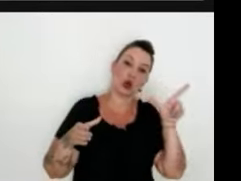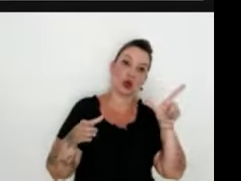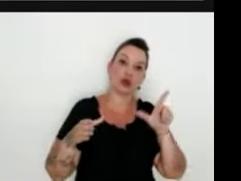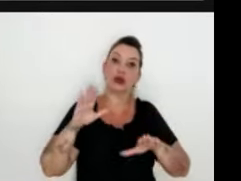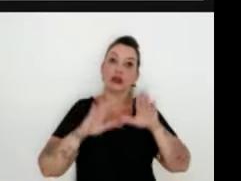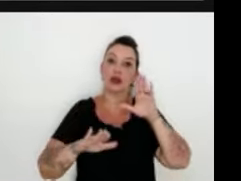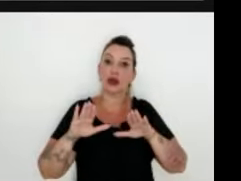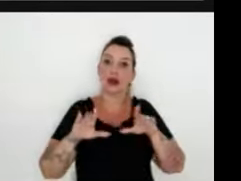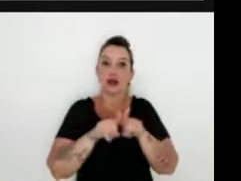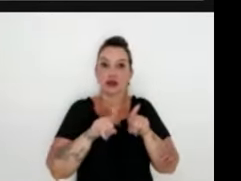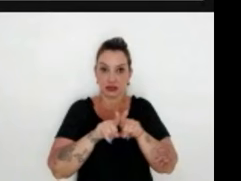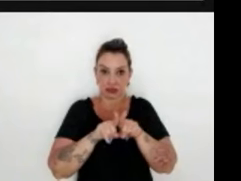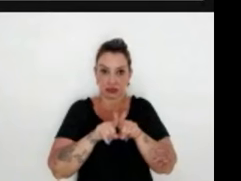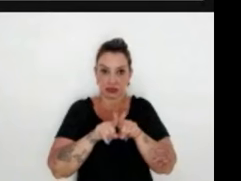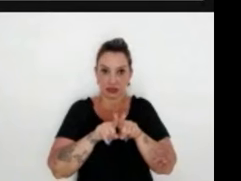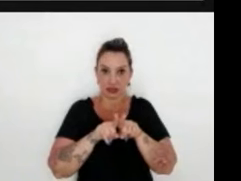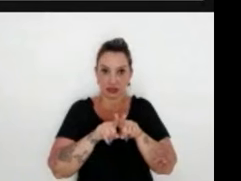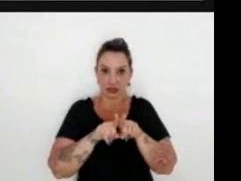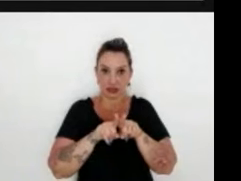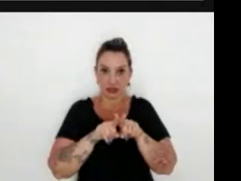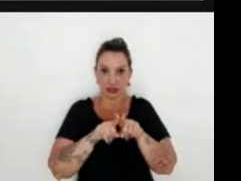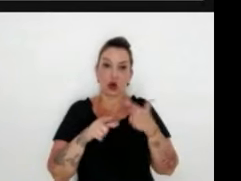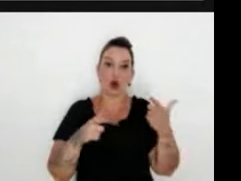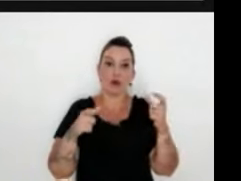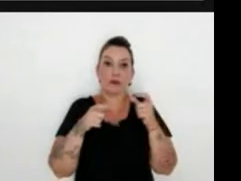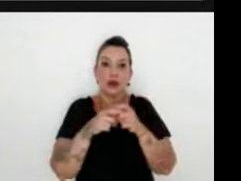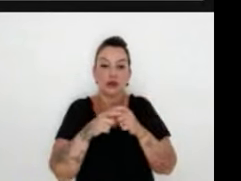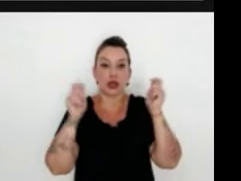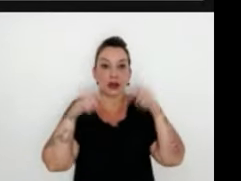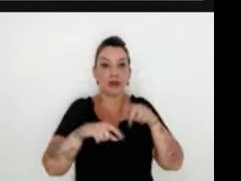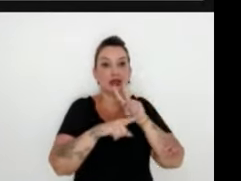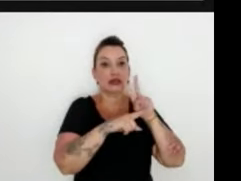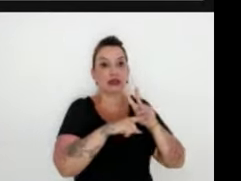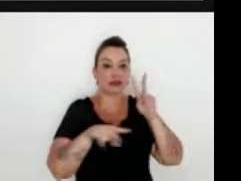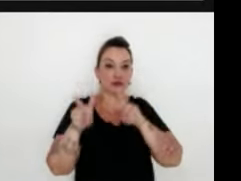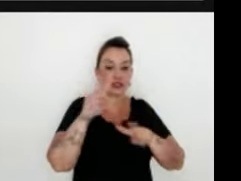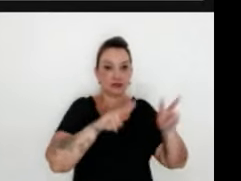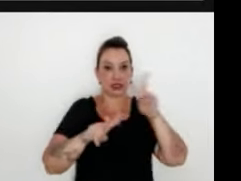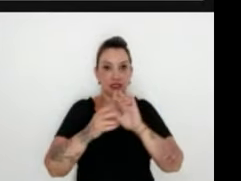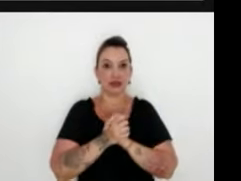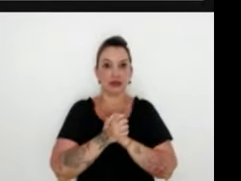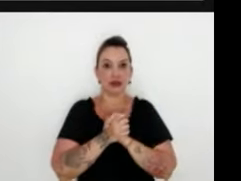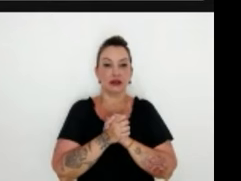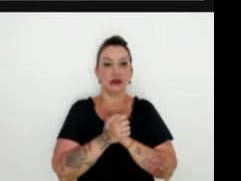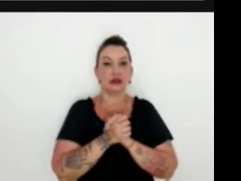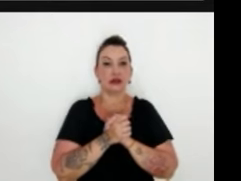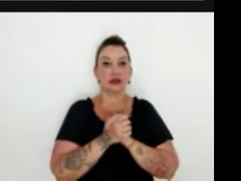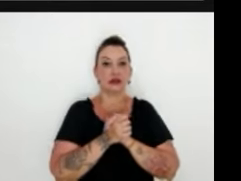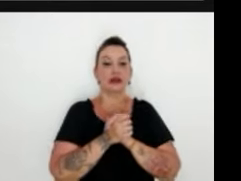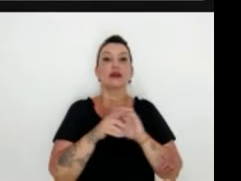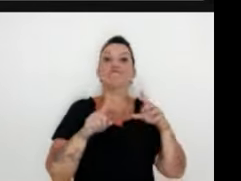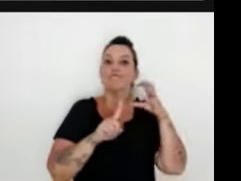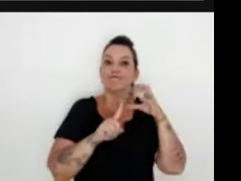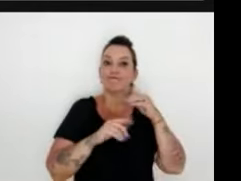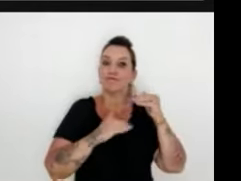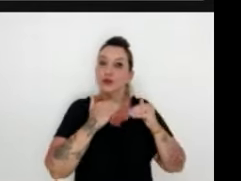da sua maior ou menor capacidade de proteção e de visibilidade. Backlash implica um processo mais